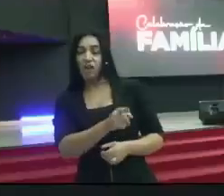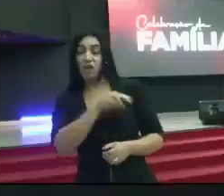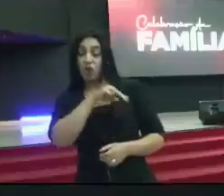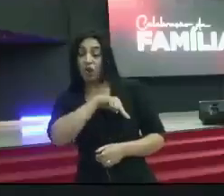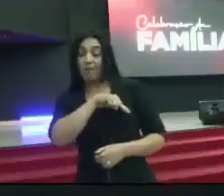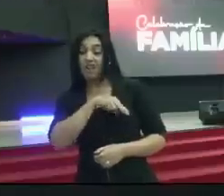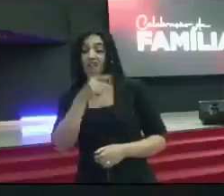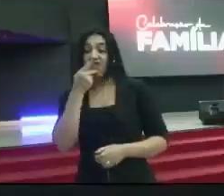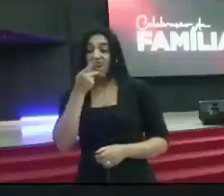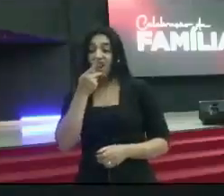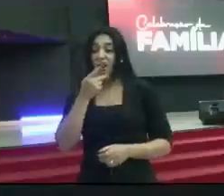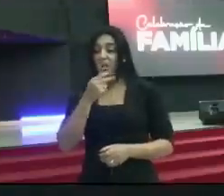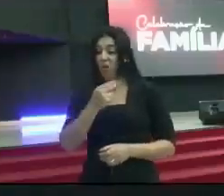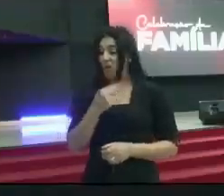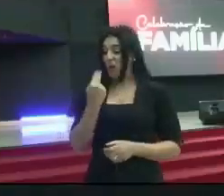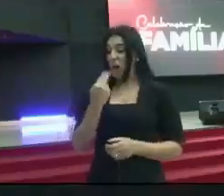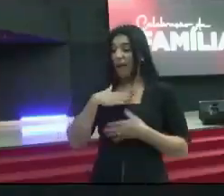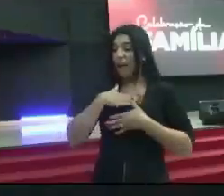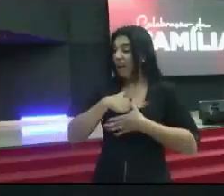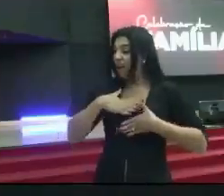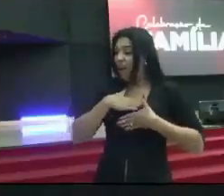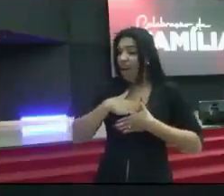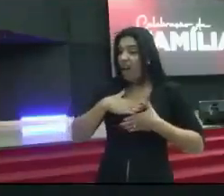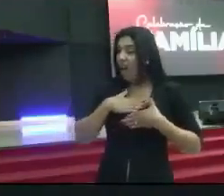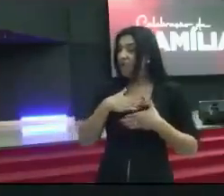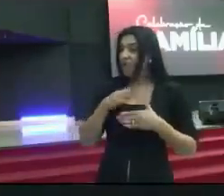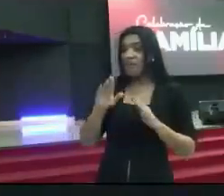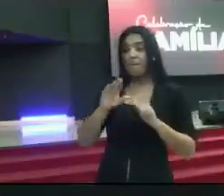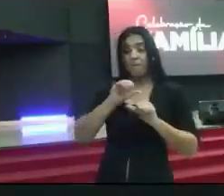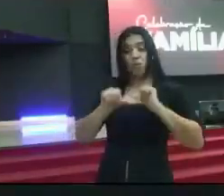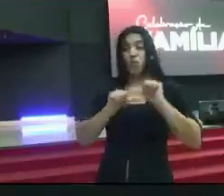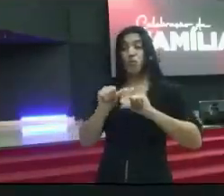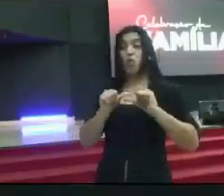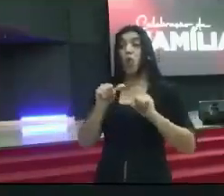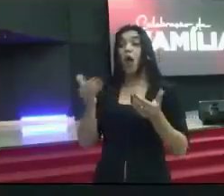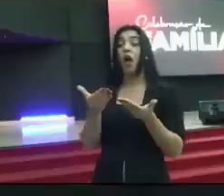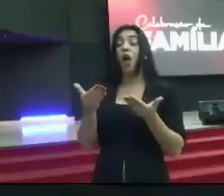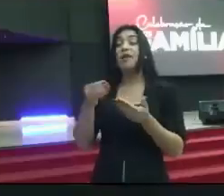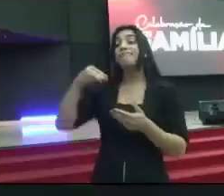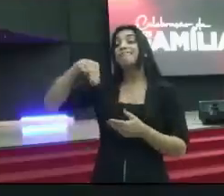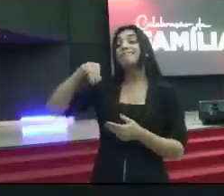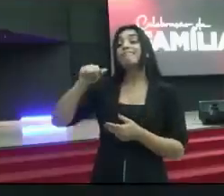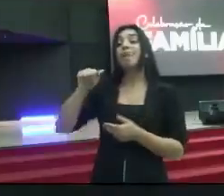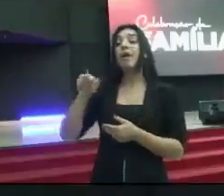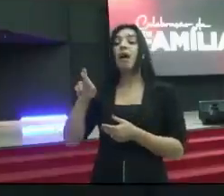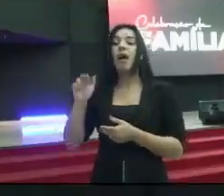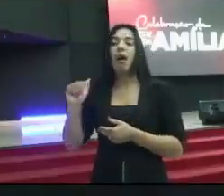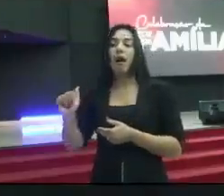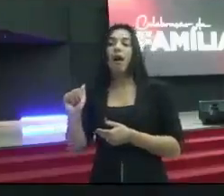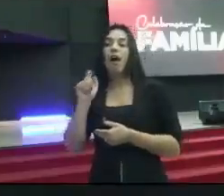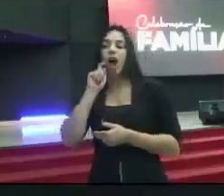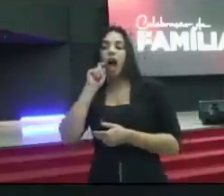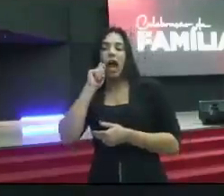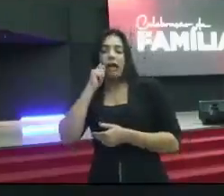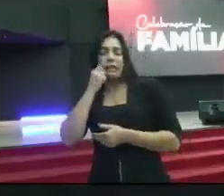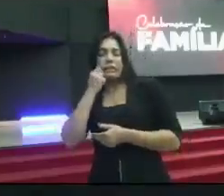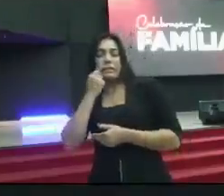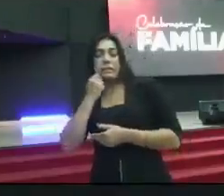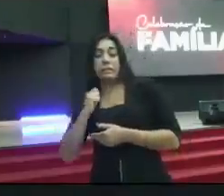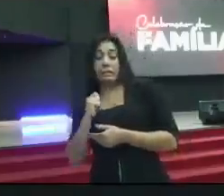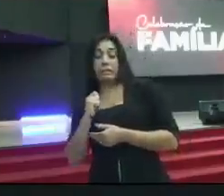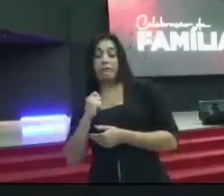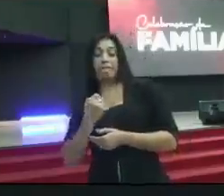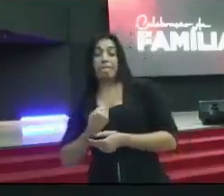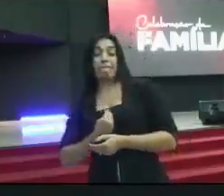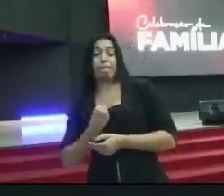chamem agradável, me chamem Mara. O que torna a